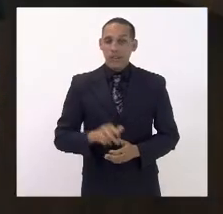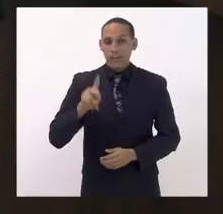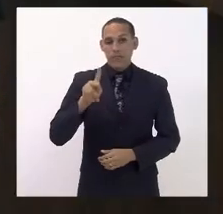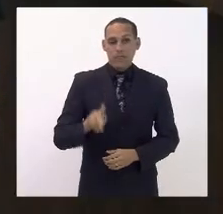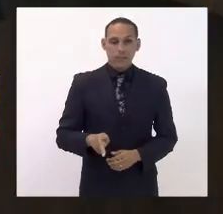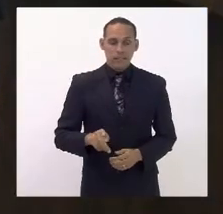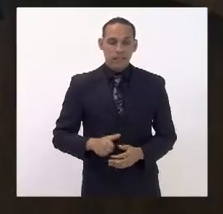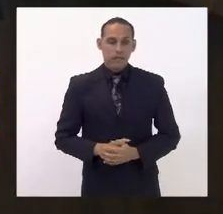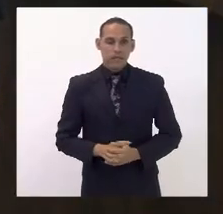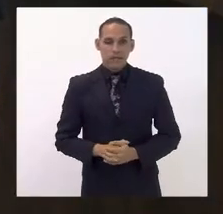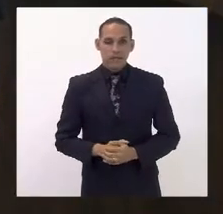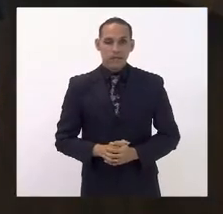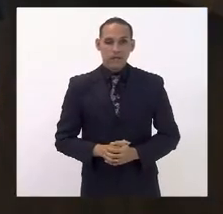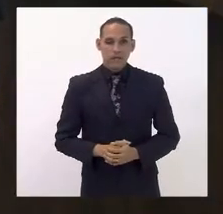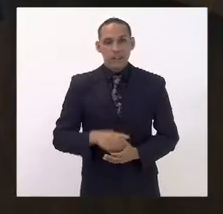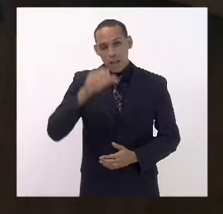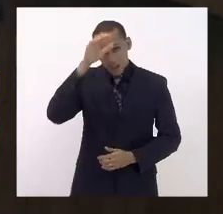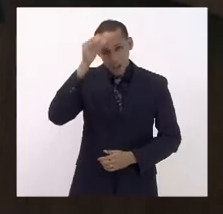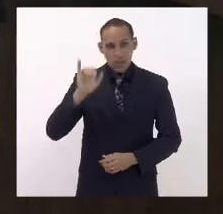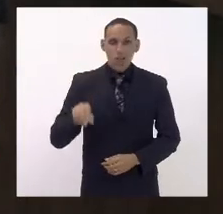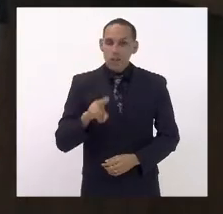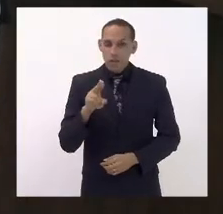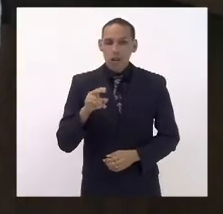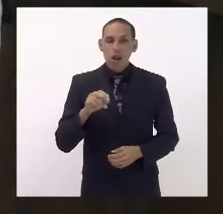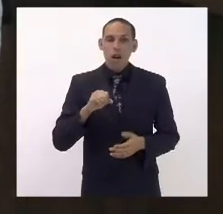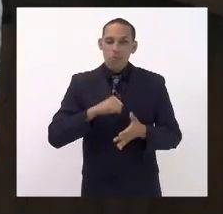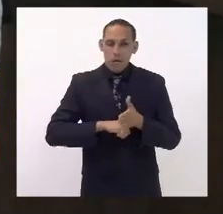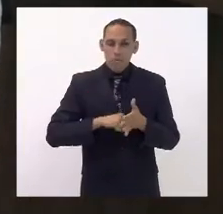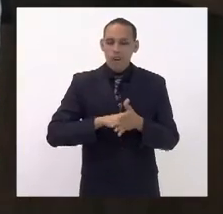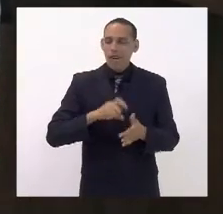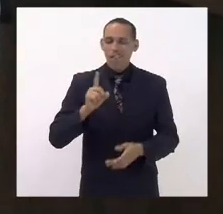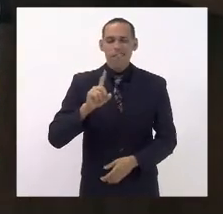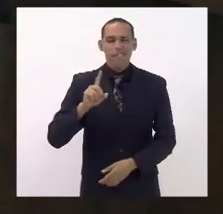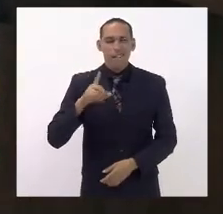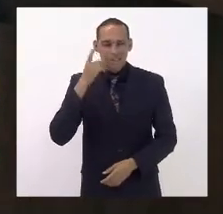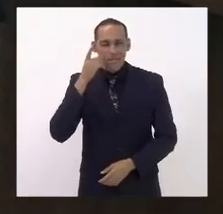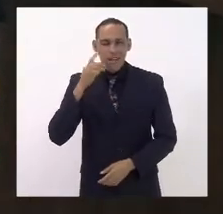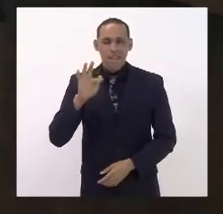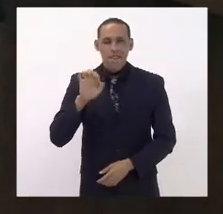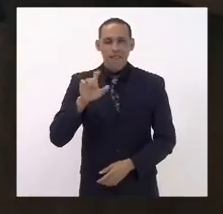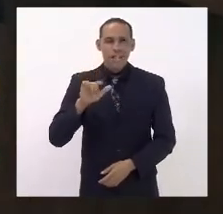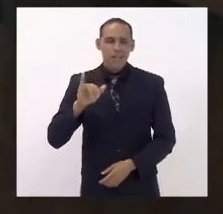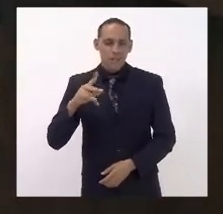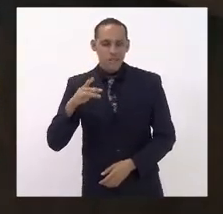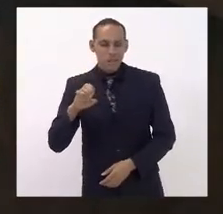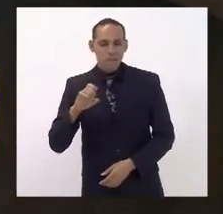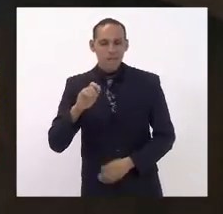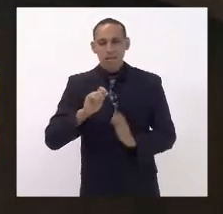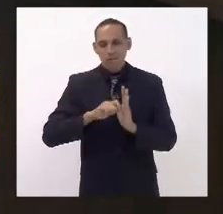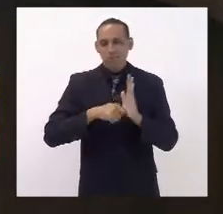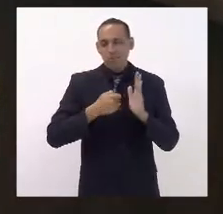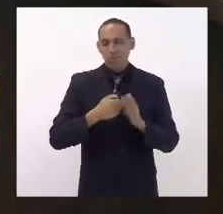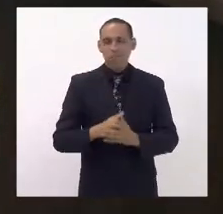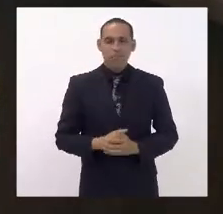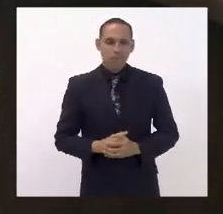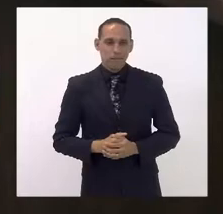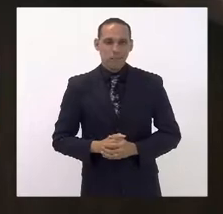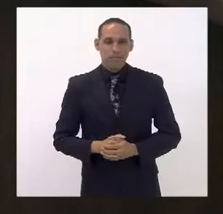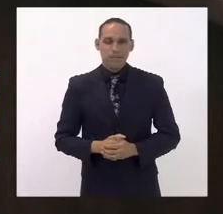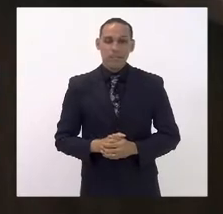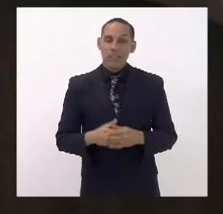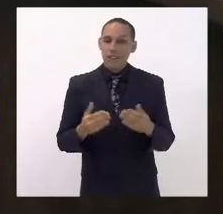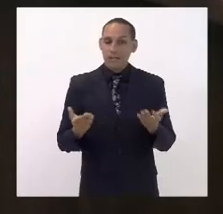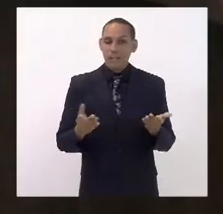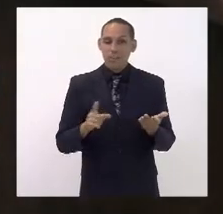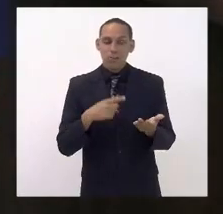Presidente, Tia Ju está lutando. Não, é o do deputado Felipe Soares, né? O autor do Felipe Soares.